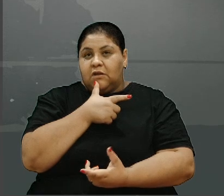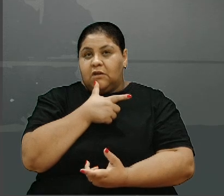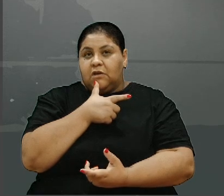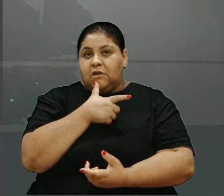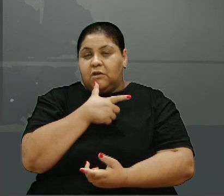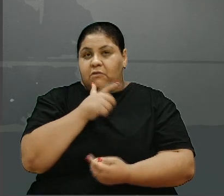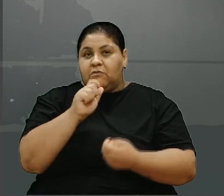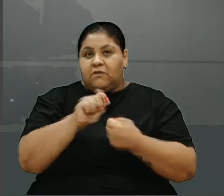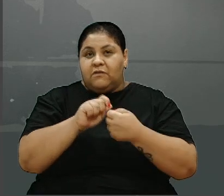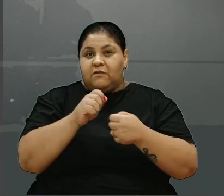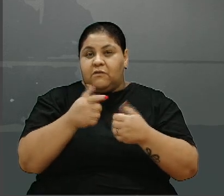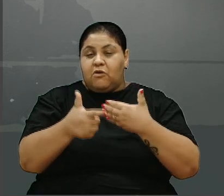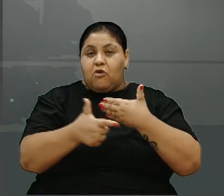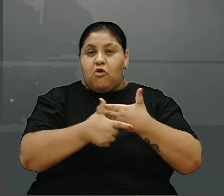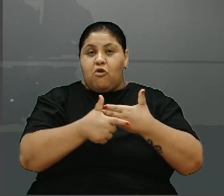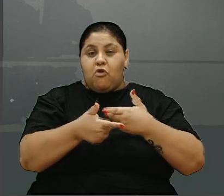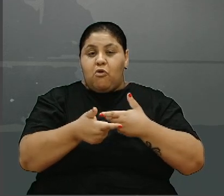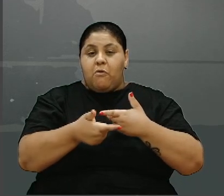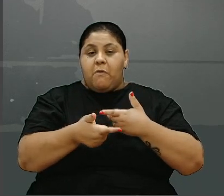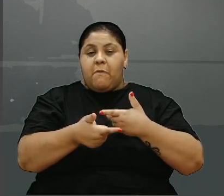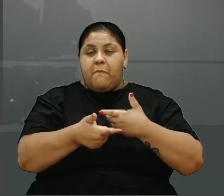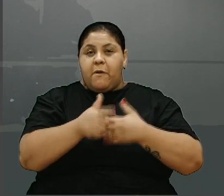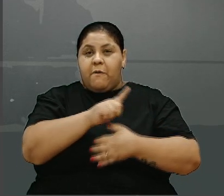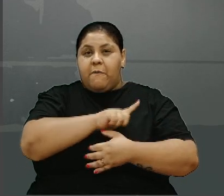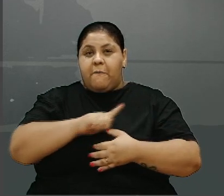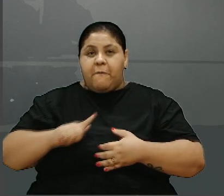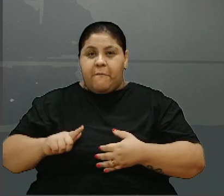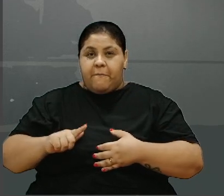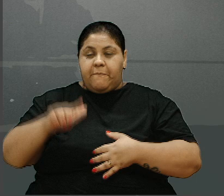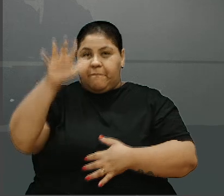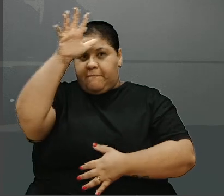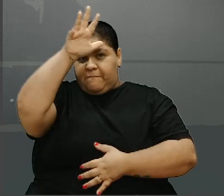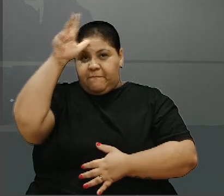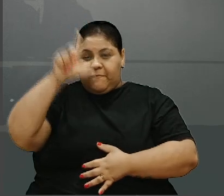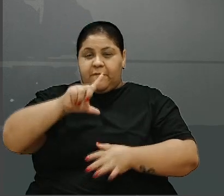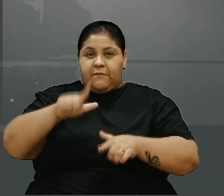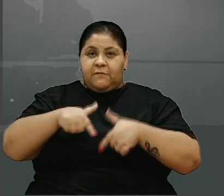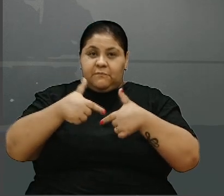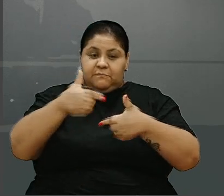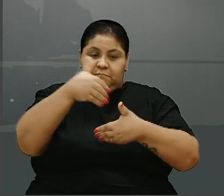gestão municipal em tomar ações que,